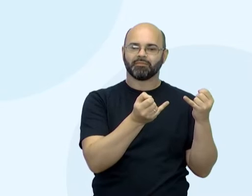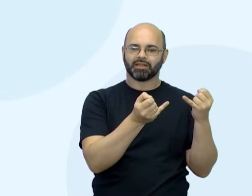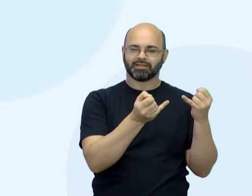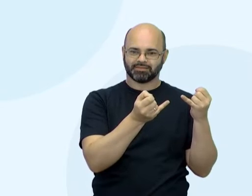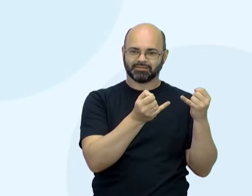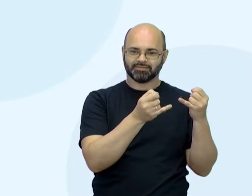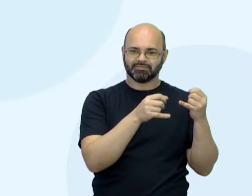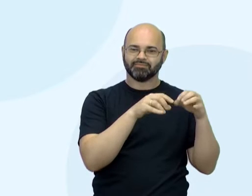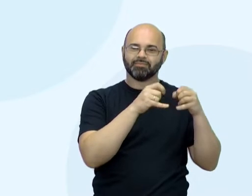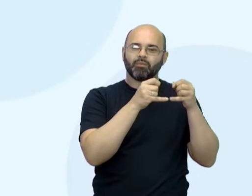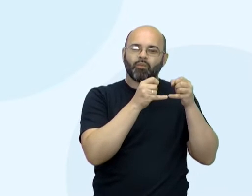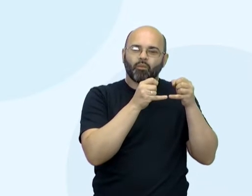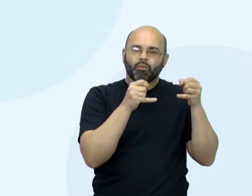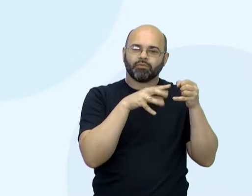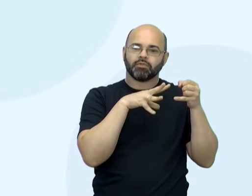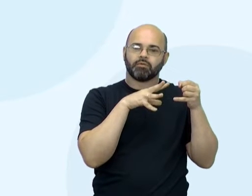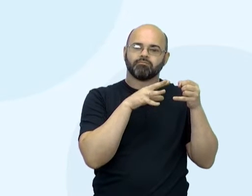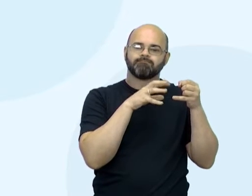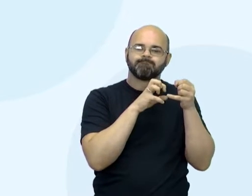biologia,